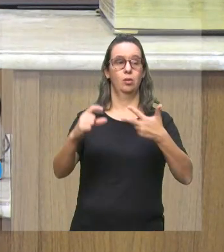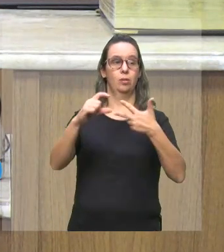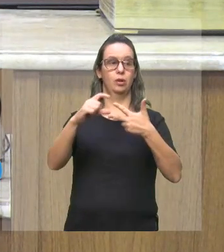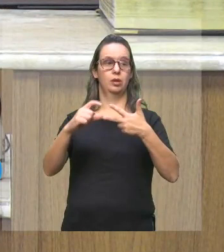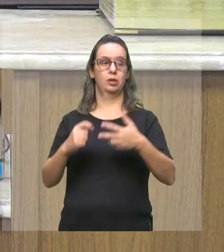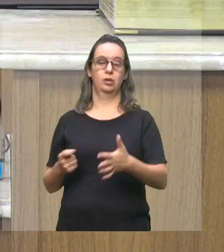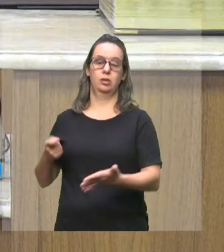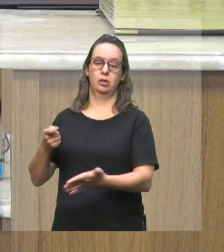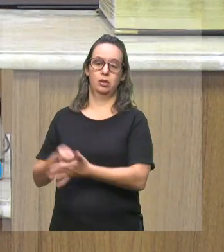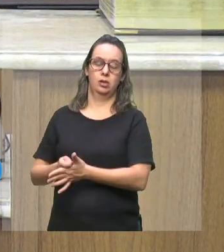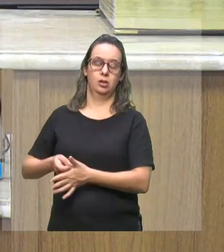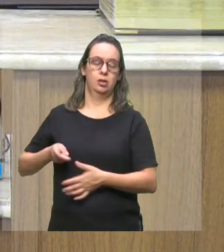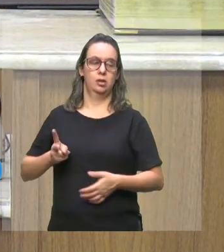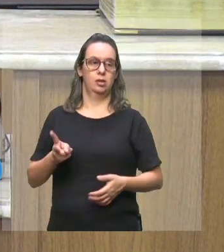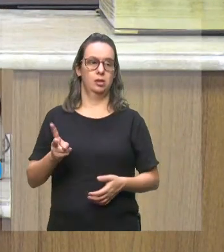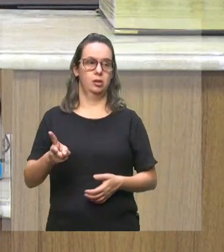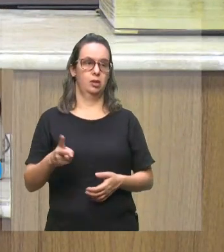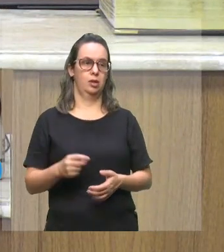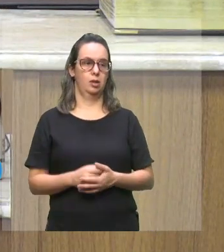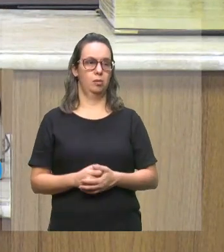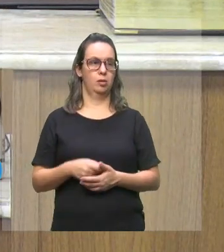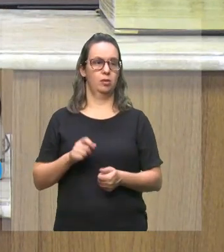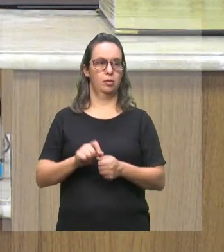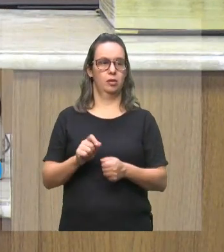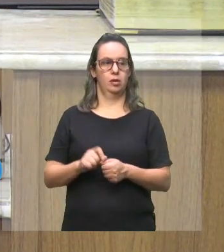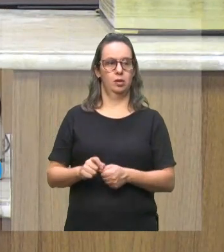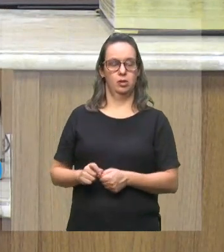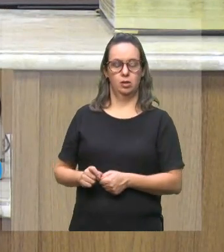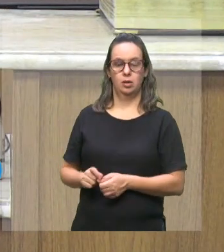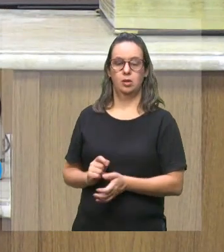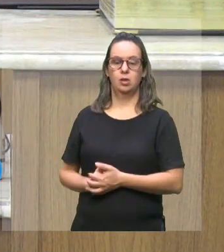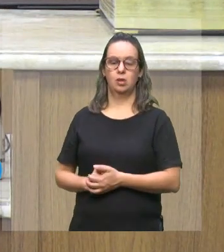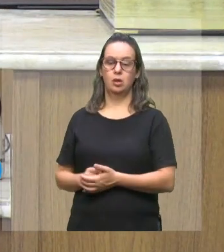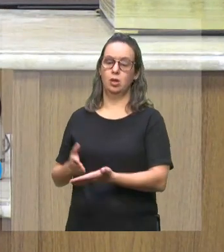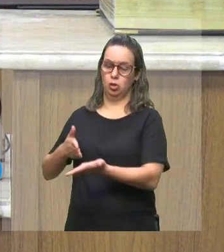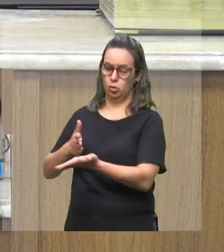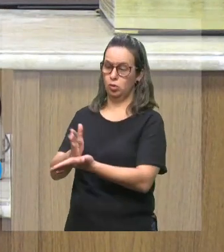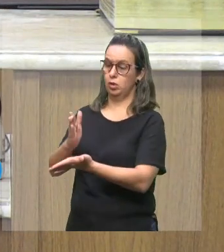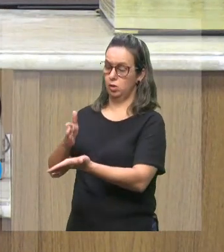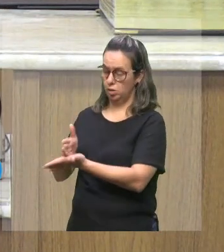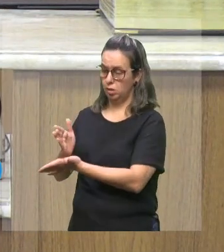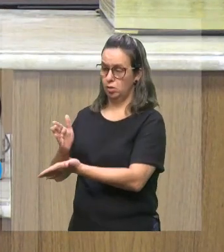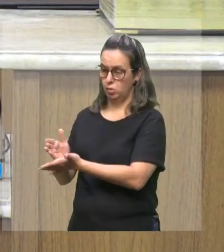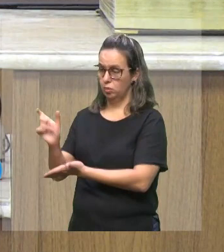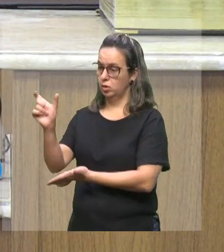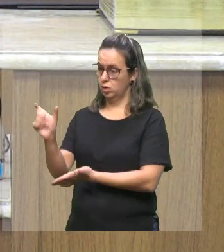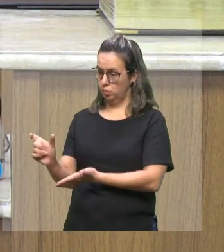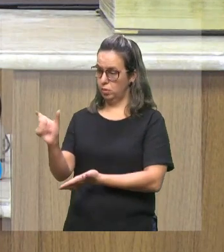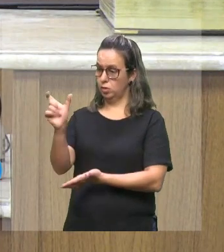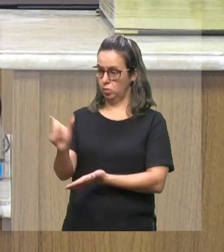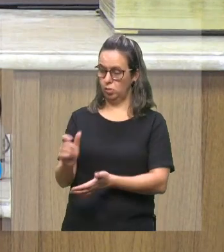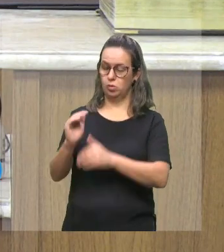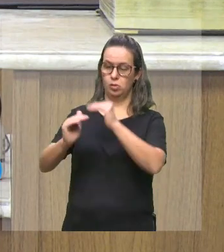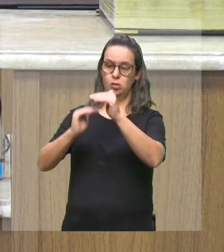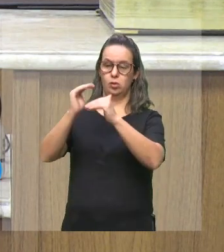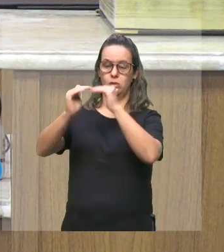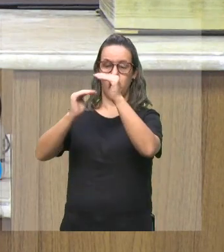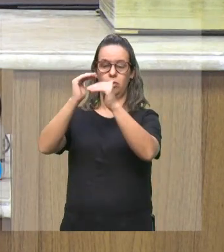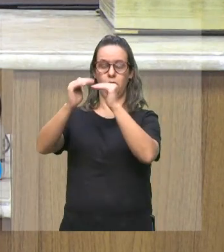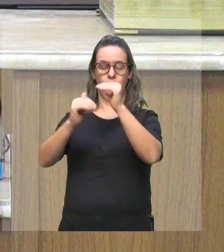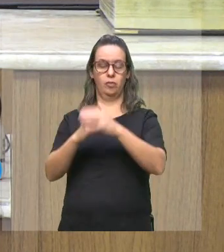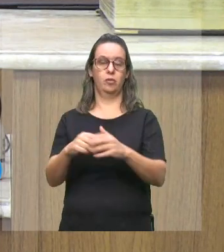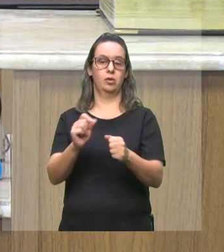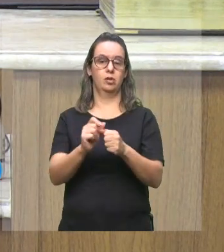que possível, assegurar a participação dos membros do Poder Legislativo de Assis no desenvolvimento e formulação de políticas